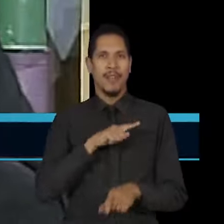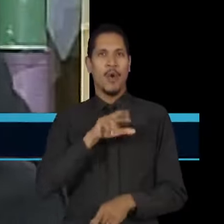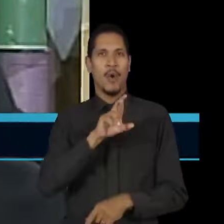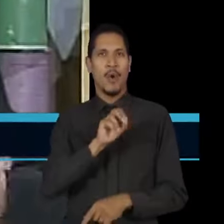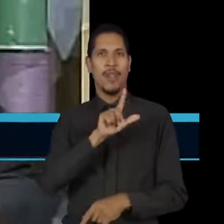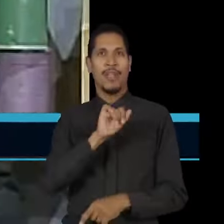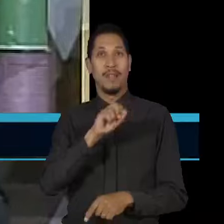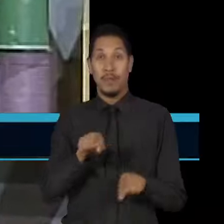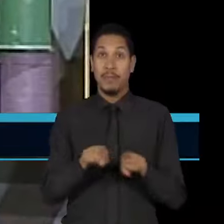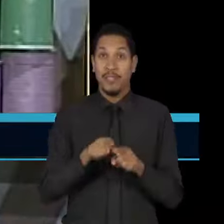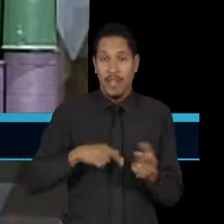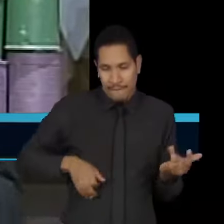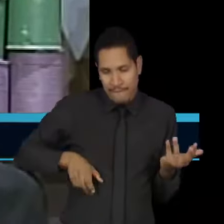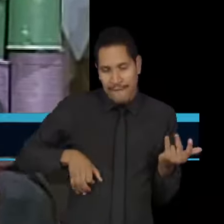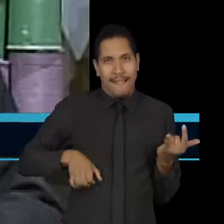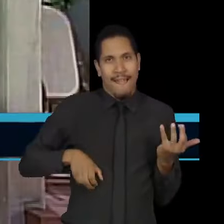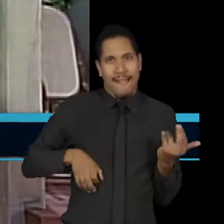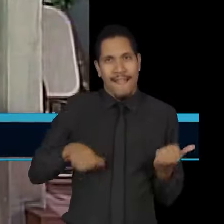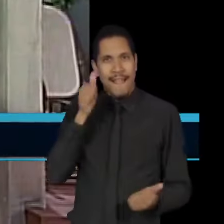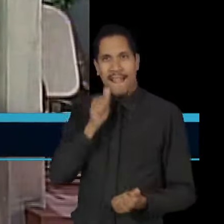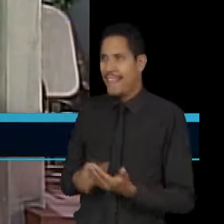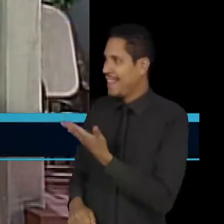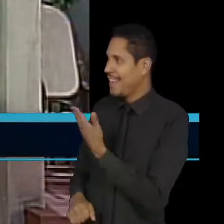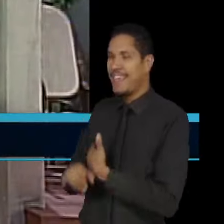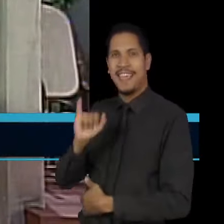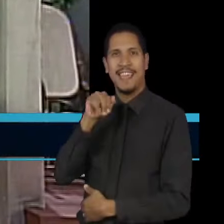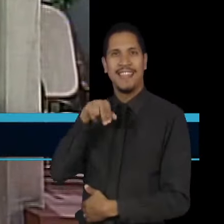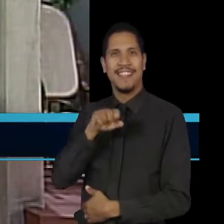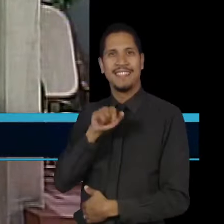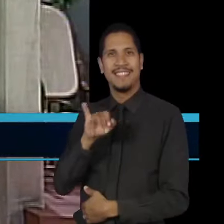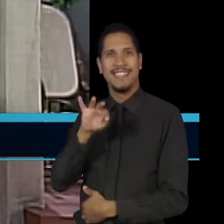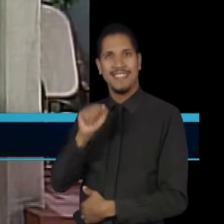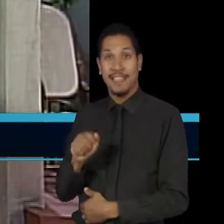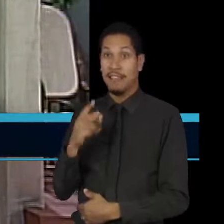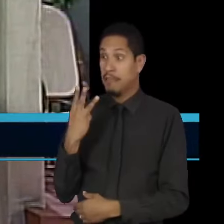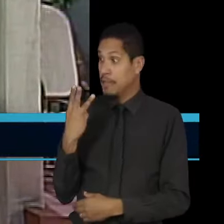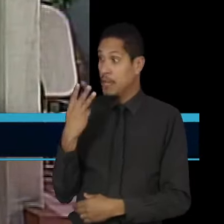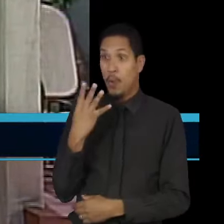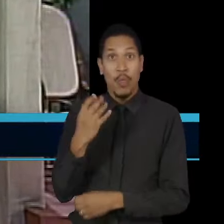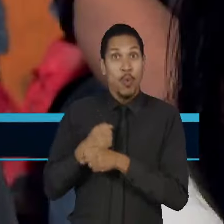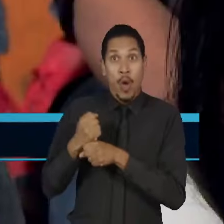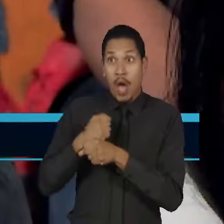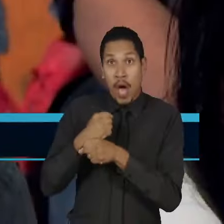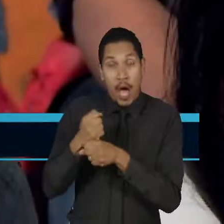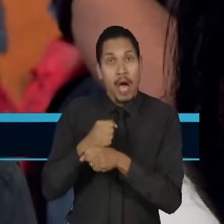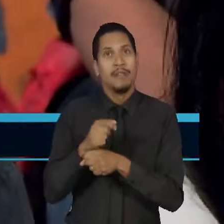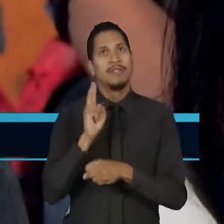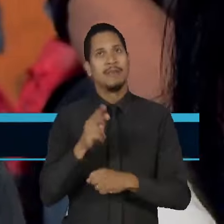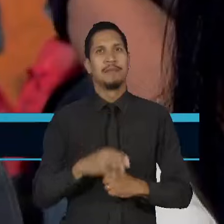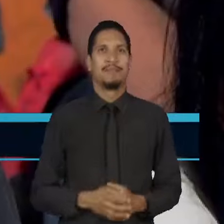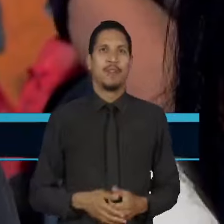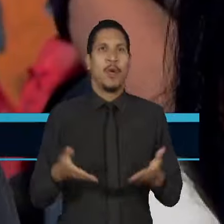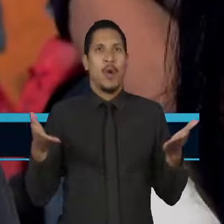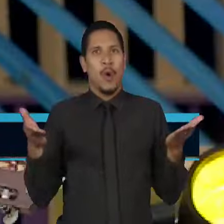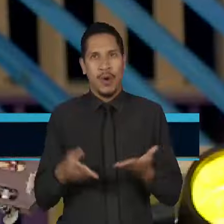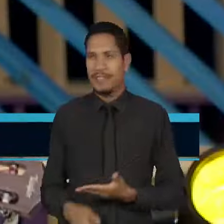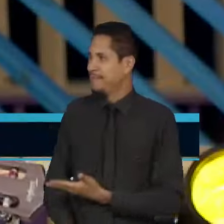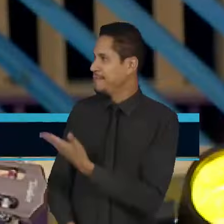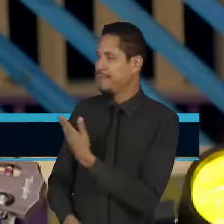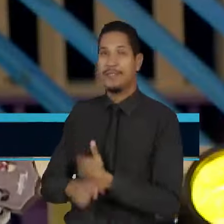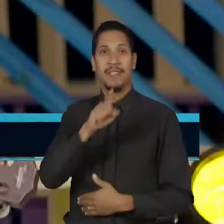Viola Minha Viola, com Inesita Barroso, que comandou o programa por 34 anos. Hoje, Chico